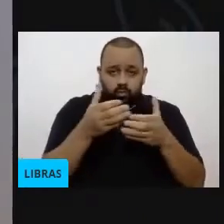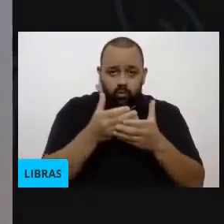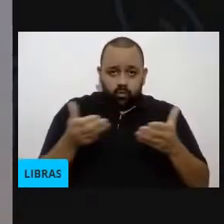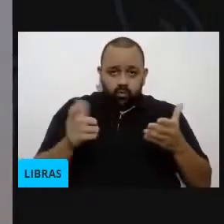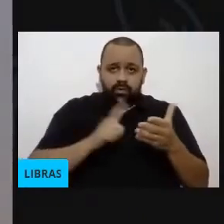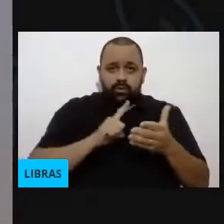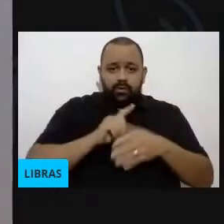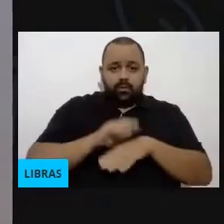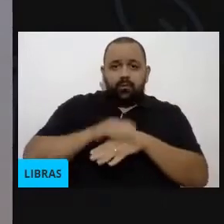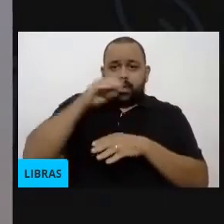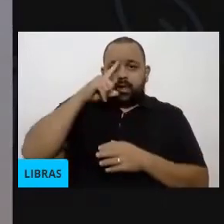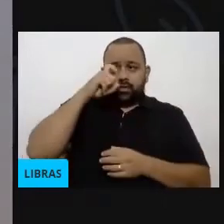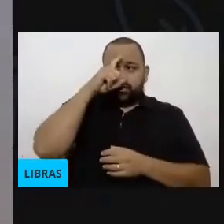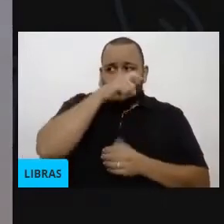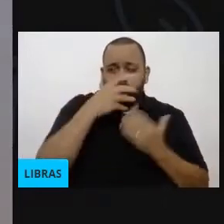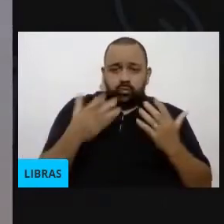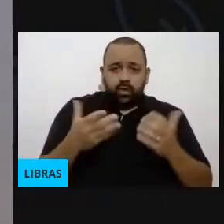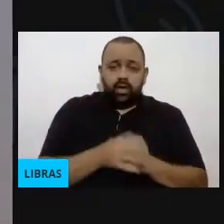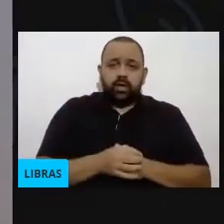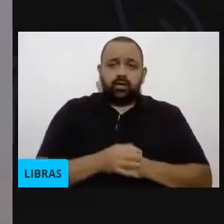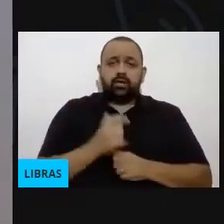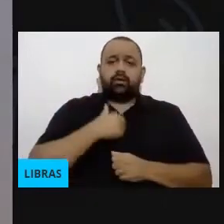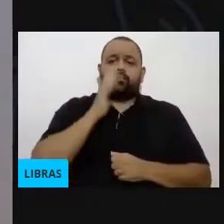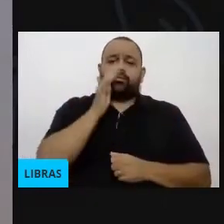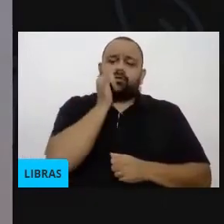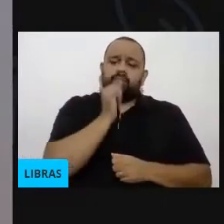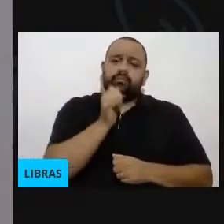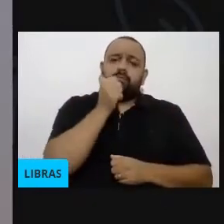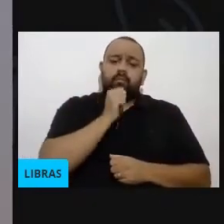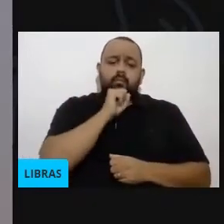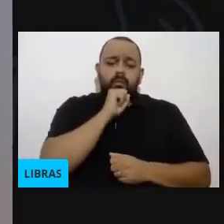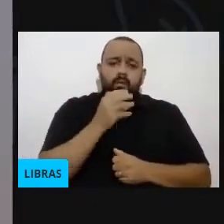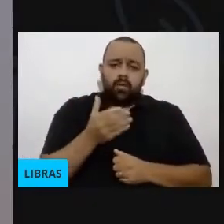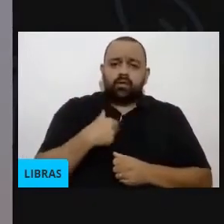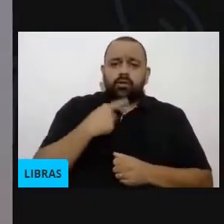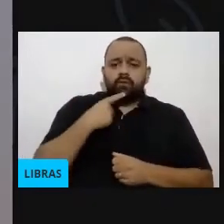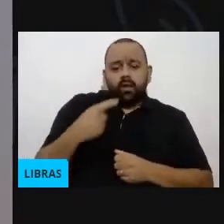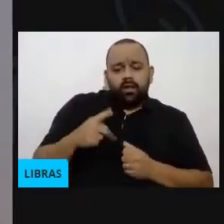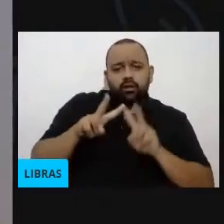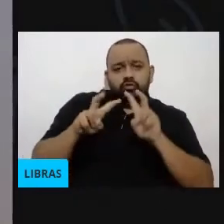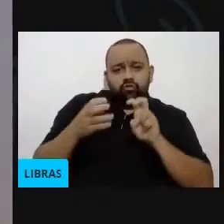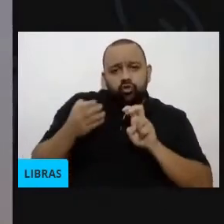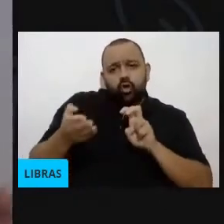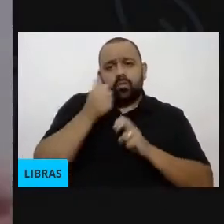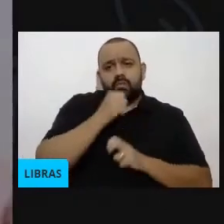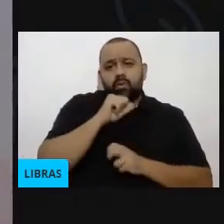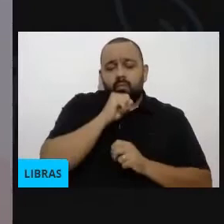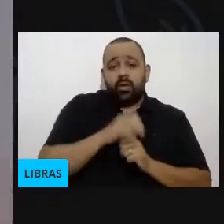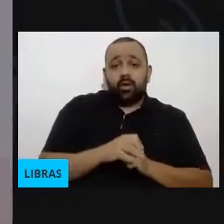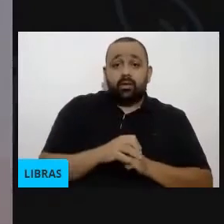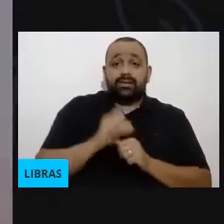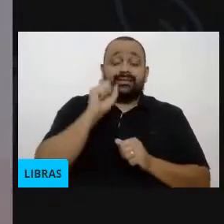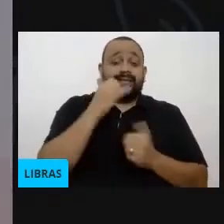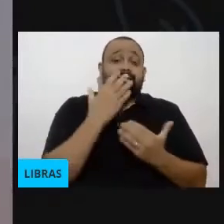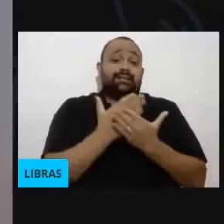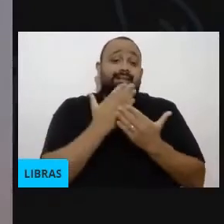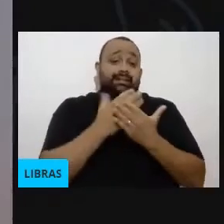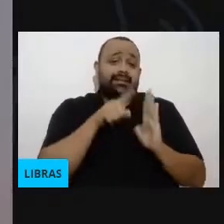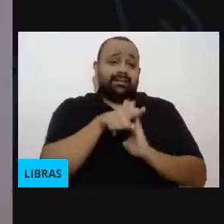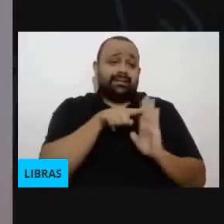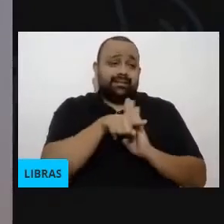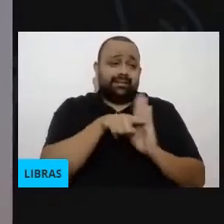mais dificuldade, né? Eu já citei as mães, mas as mães, se você pegar estudos que foram feitos